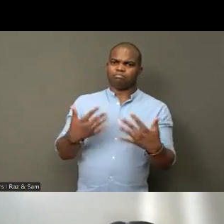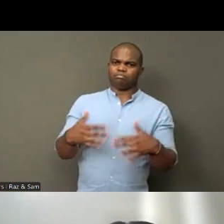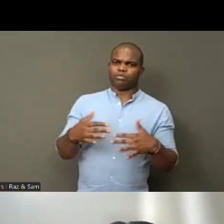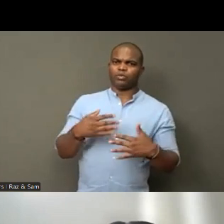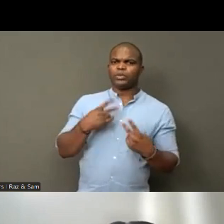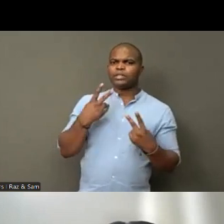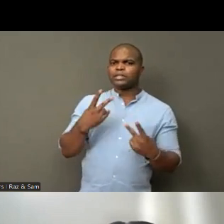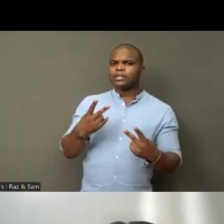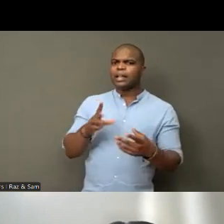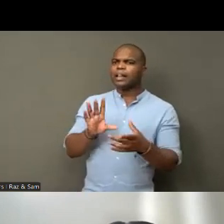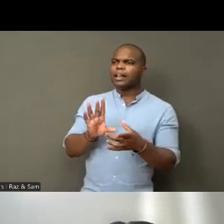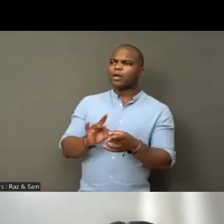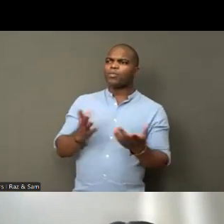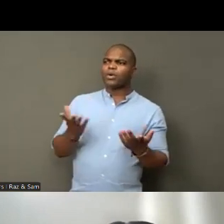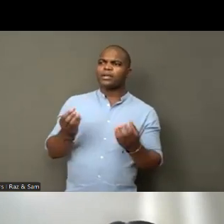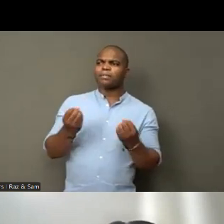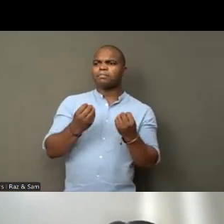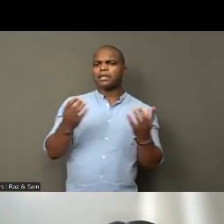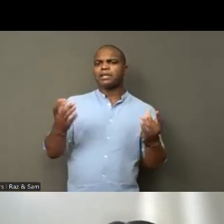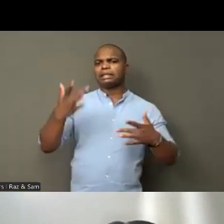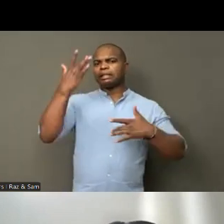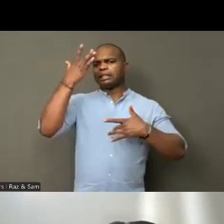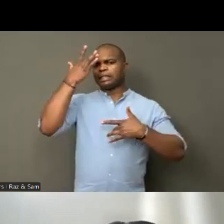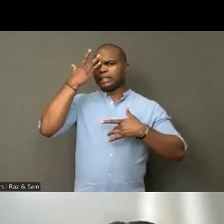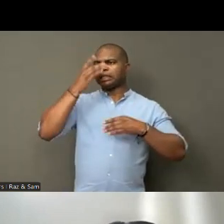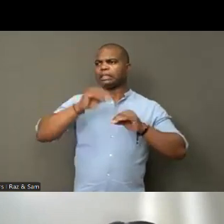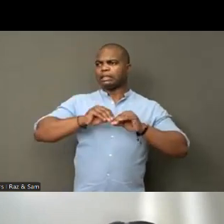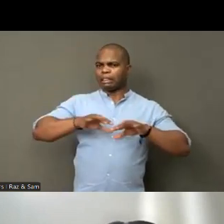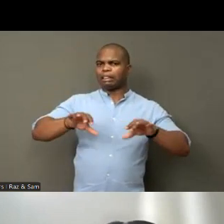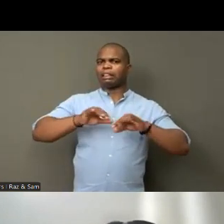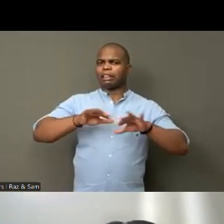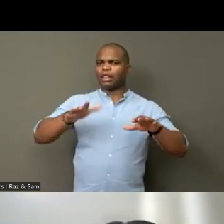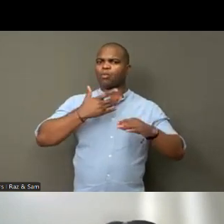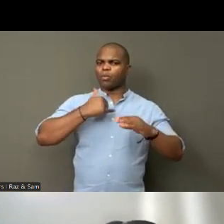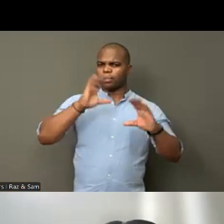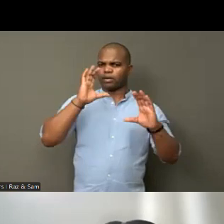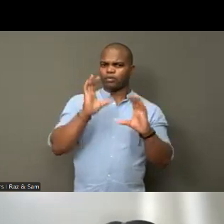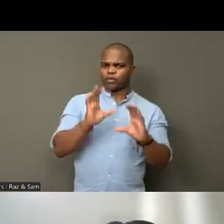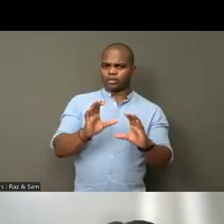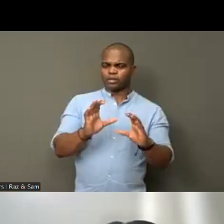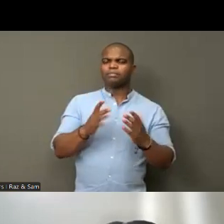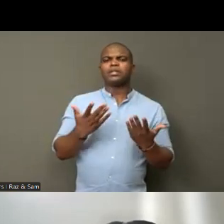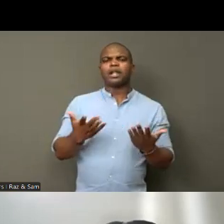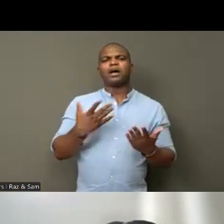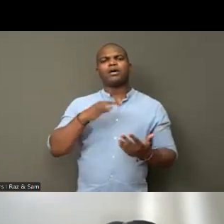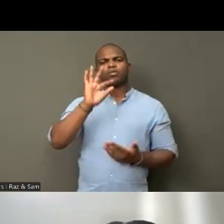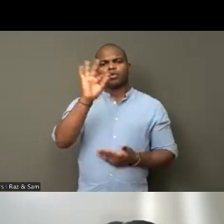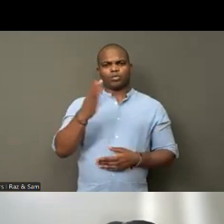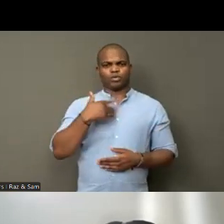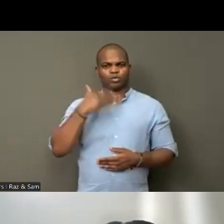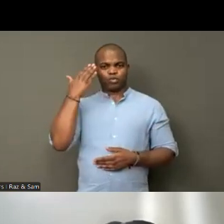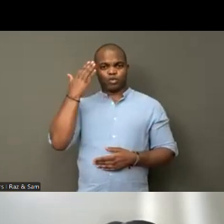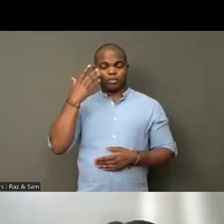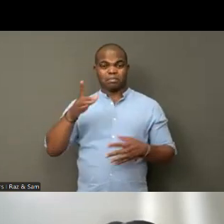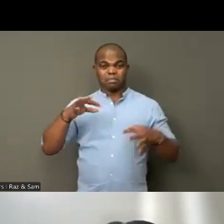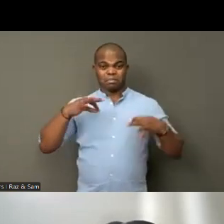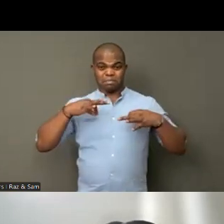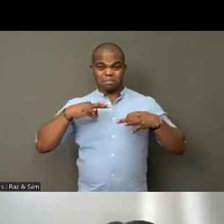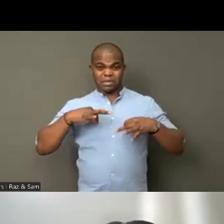está trabalhando com várias doenças. Então, a pergunta que nós temos é como é que o Ministério visualiza